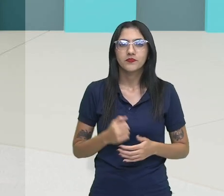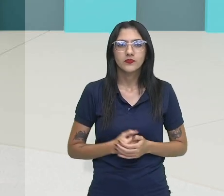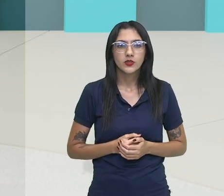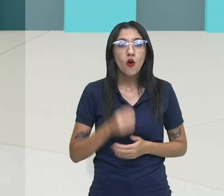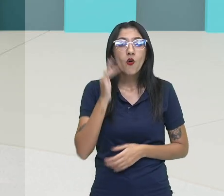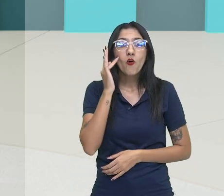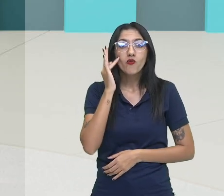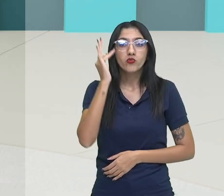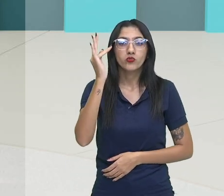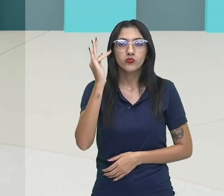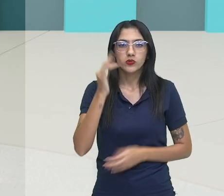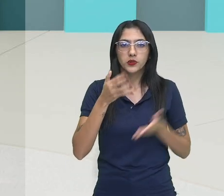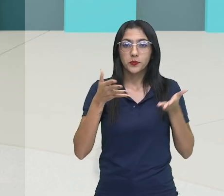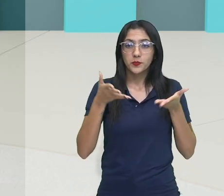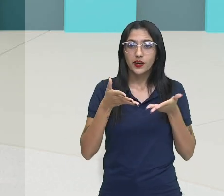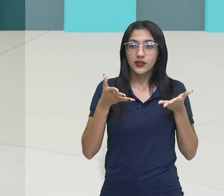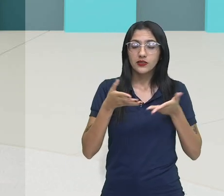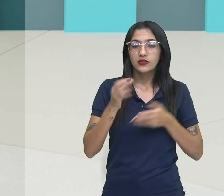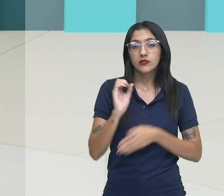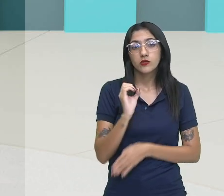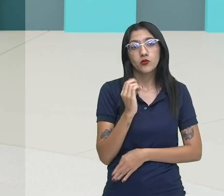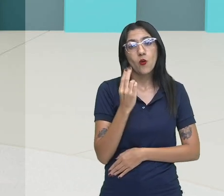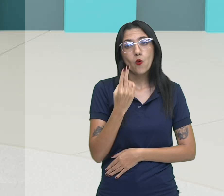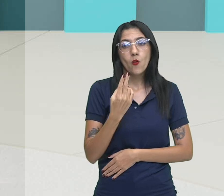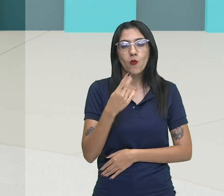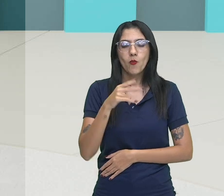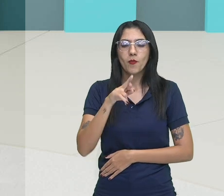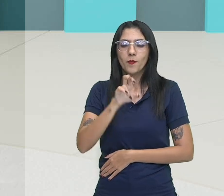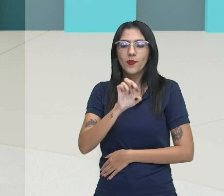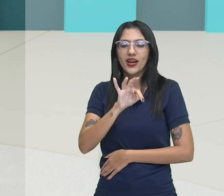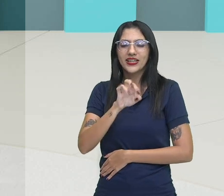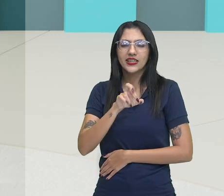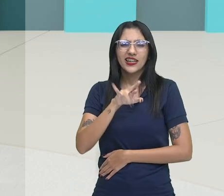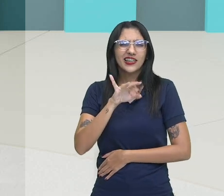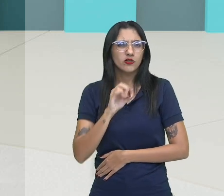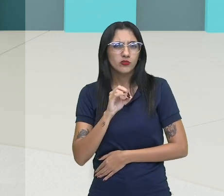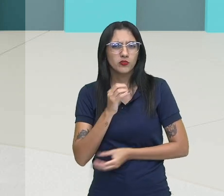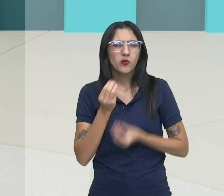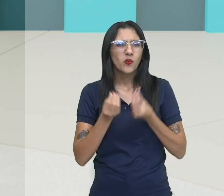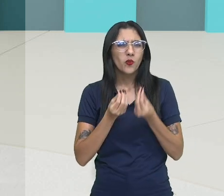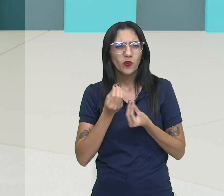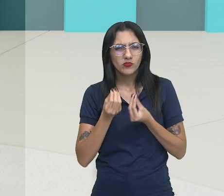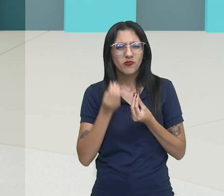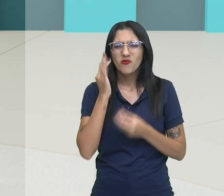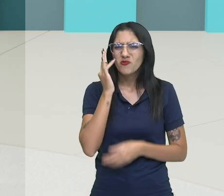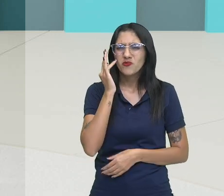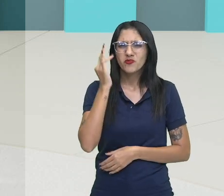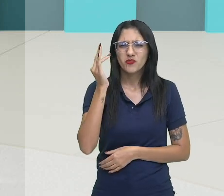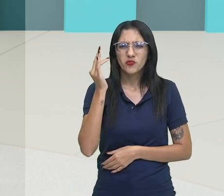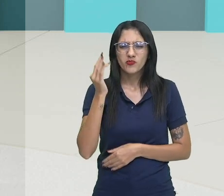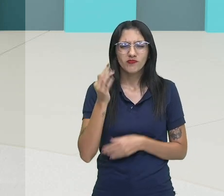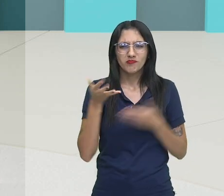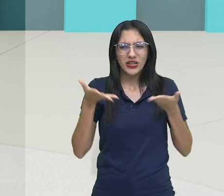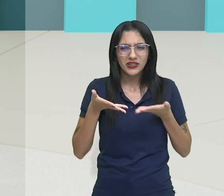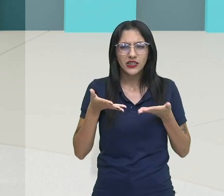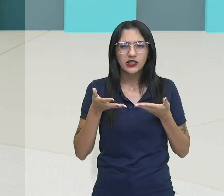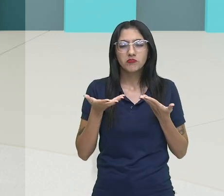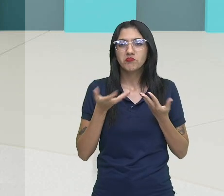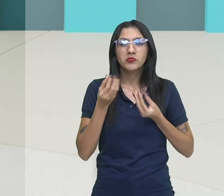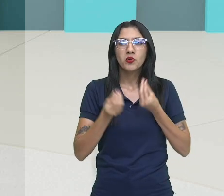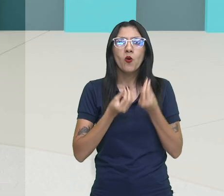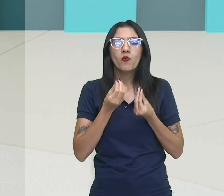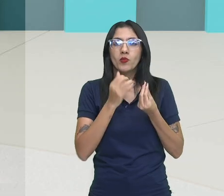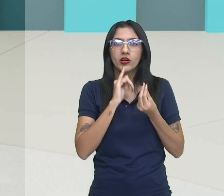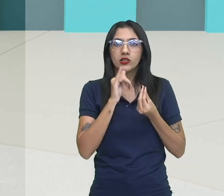do presente ou do pretérito. O que isso significa? Quando eu falo futuro do presente, é porque é daqui